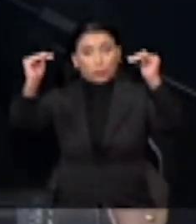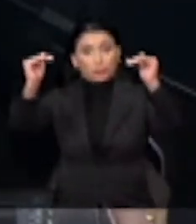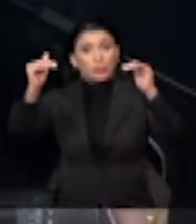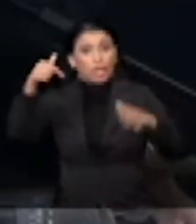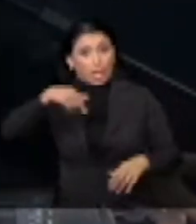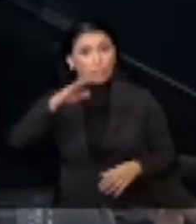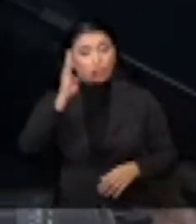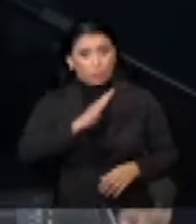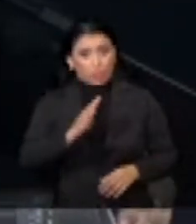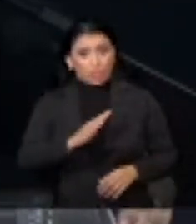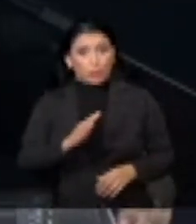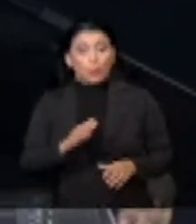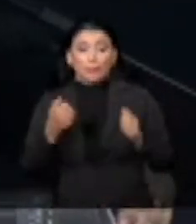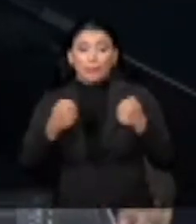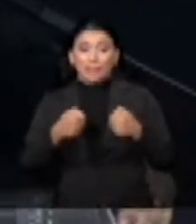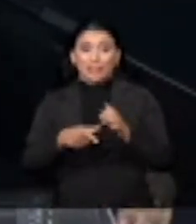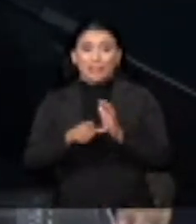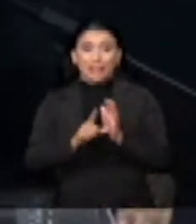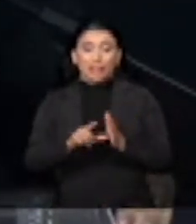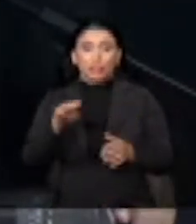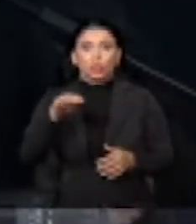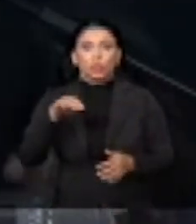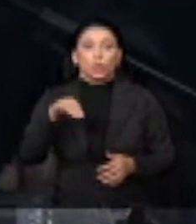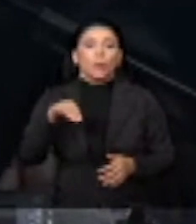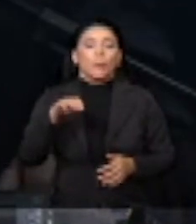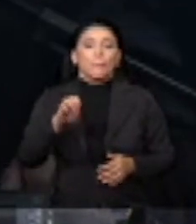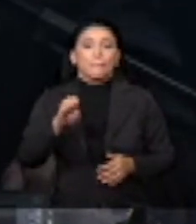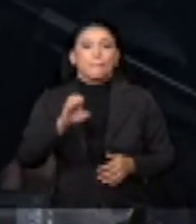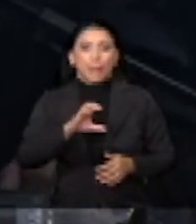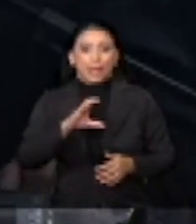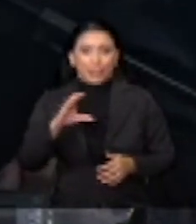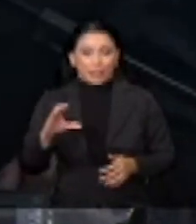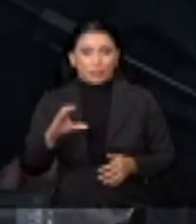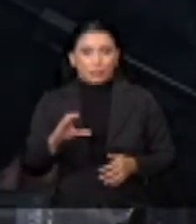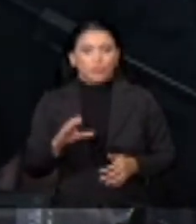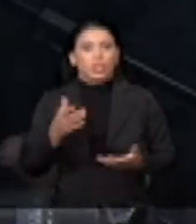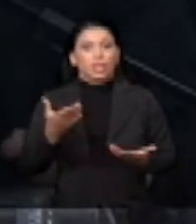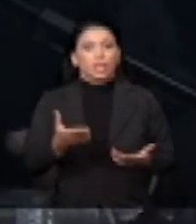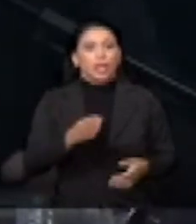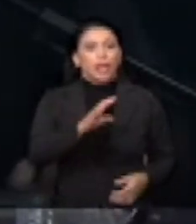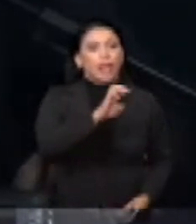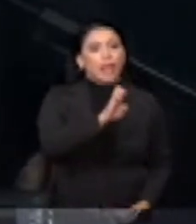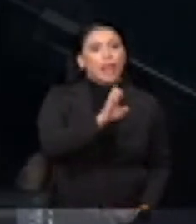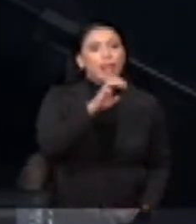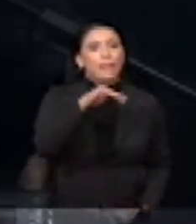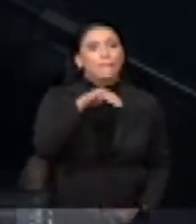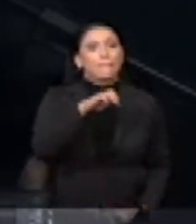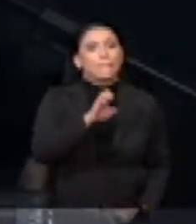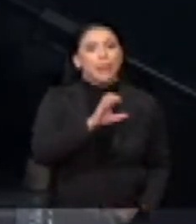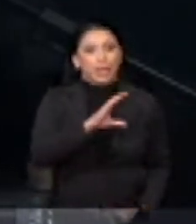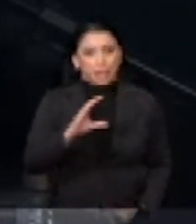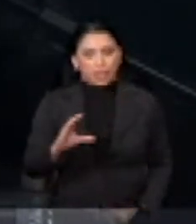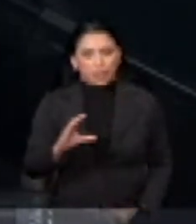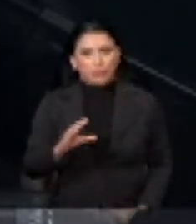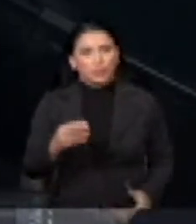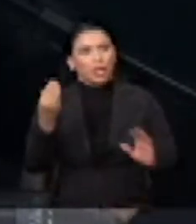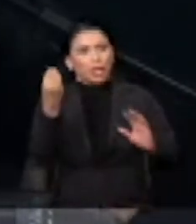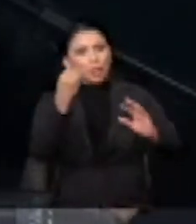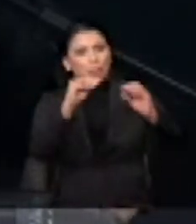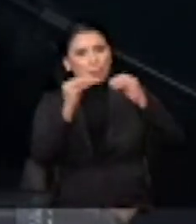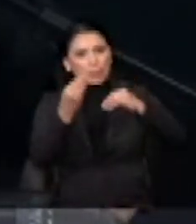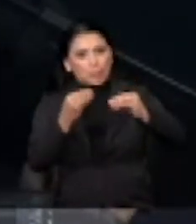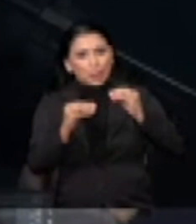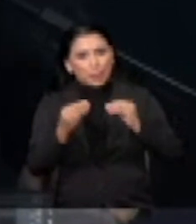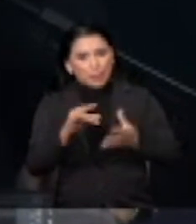eletrônico do MEC conhecido como Emec ali ele vai colocar todos os